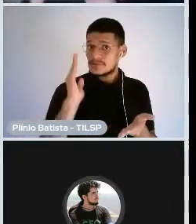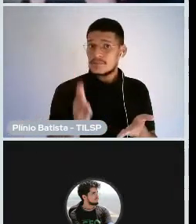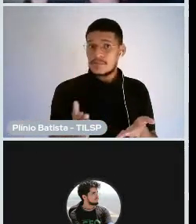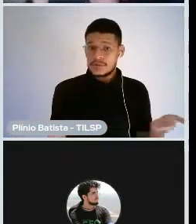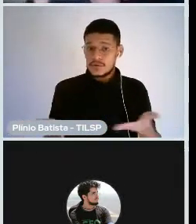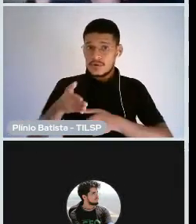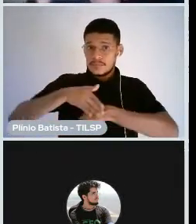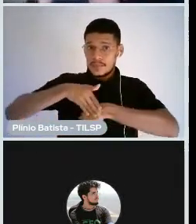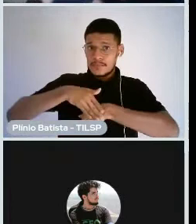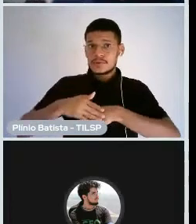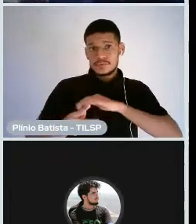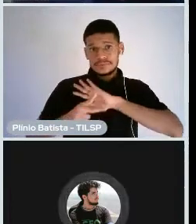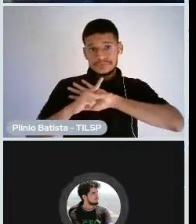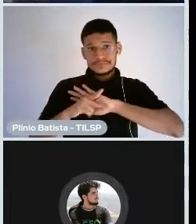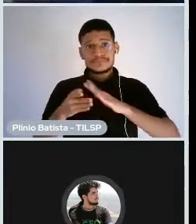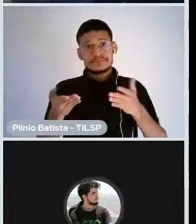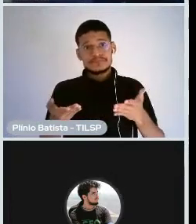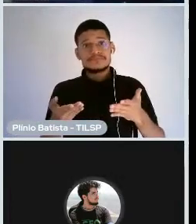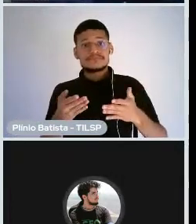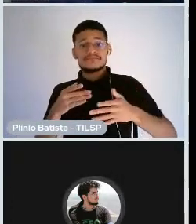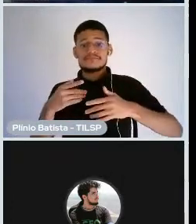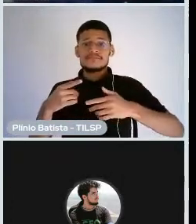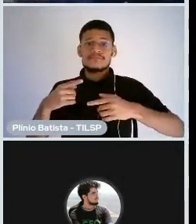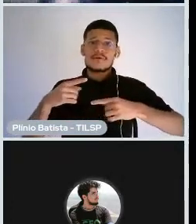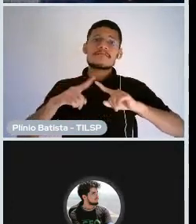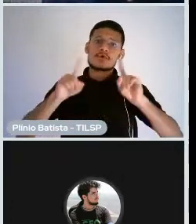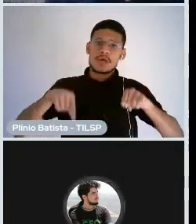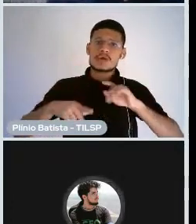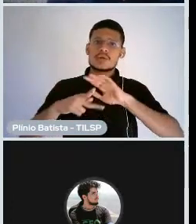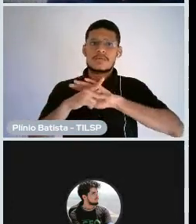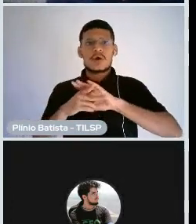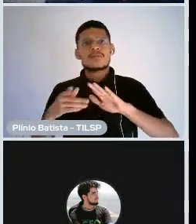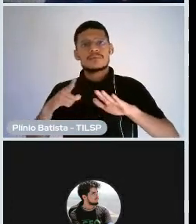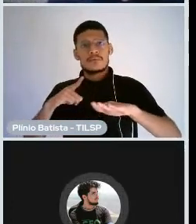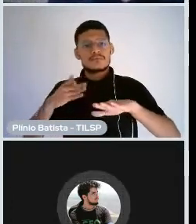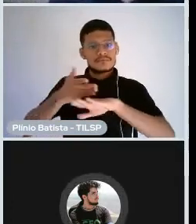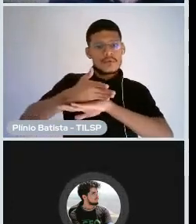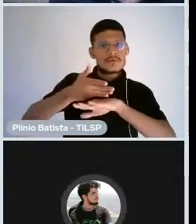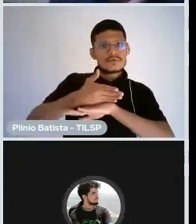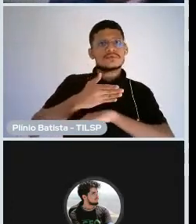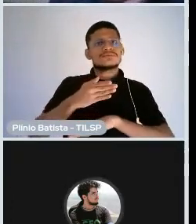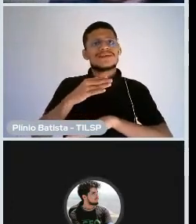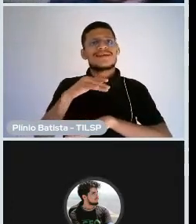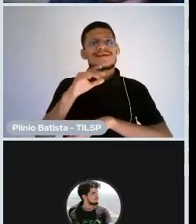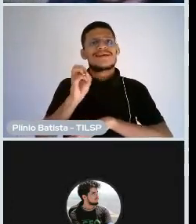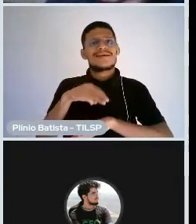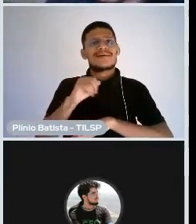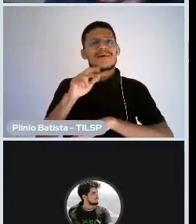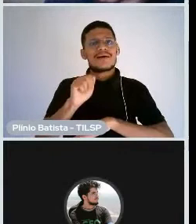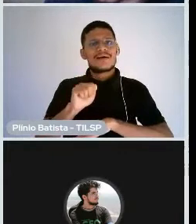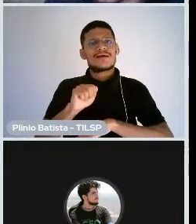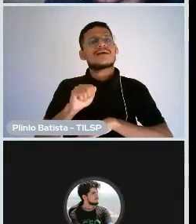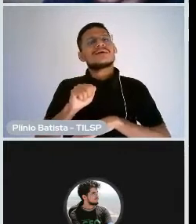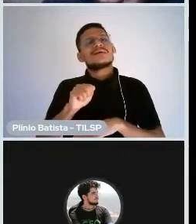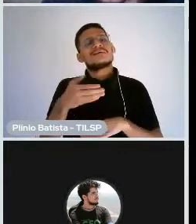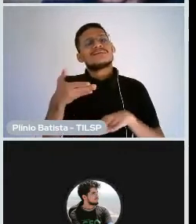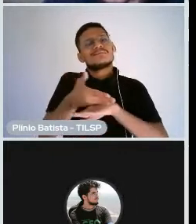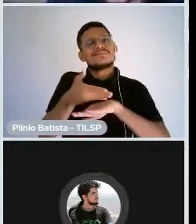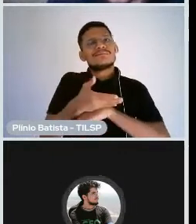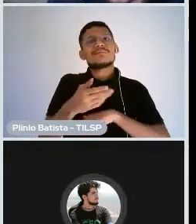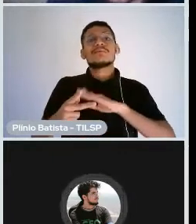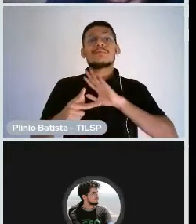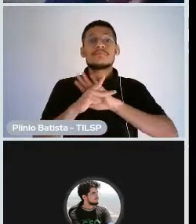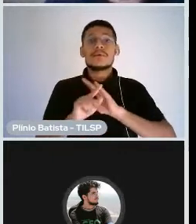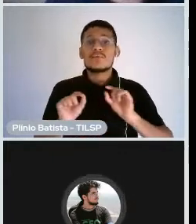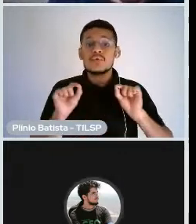abordada nos projetos agora que estão entrando na Câmara, em relação à questão do censo, né?